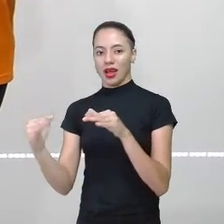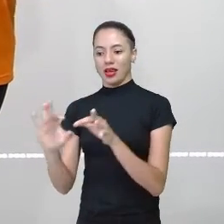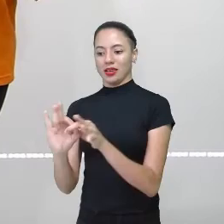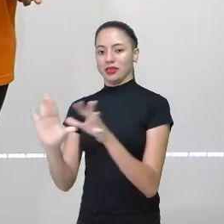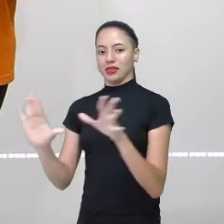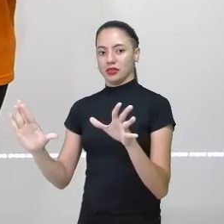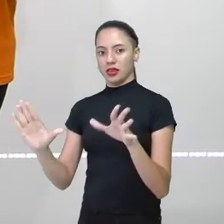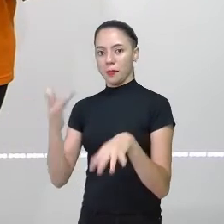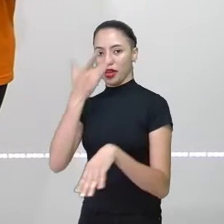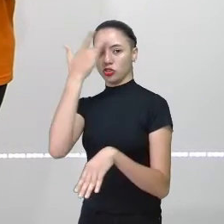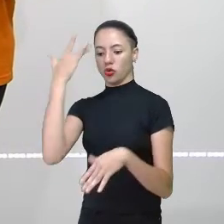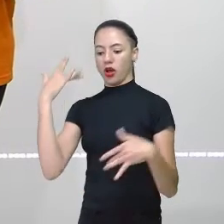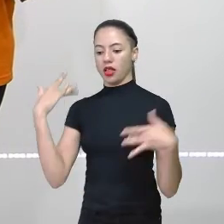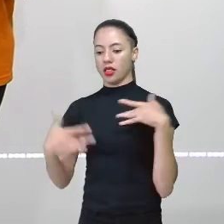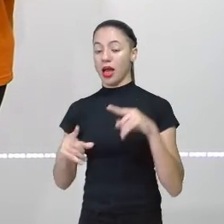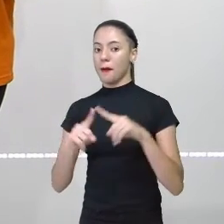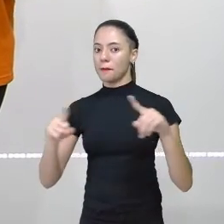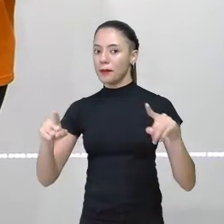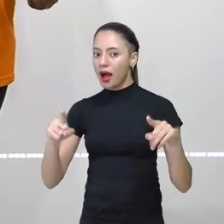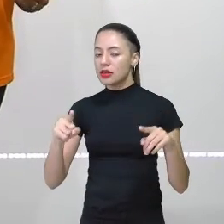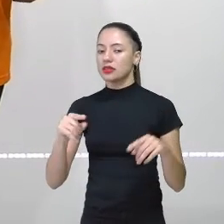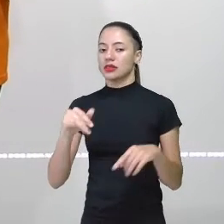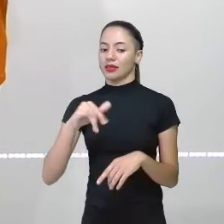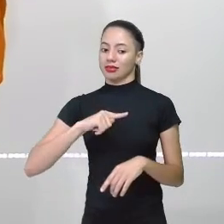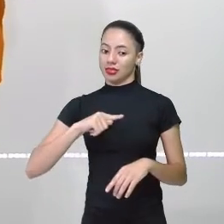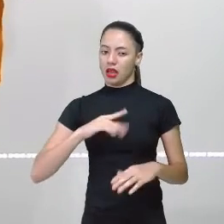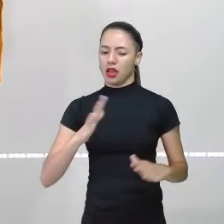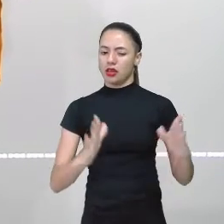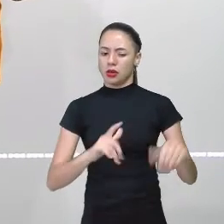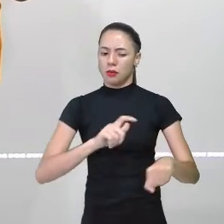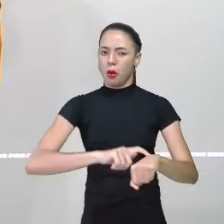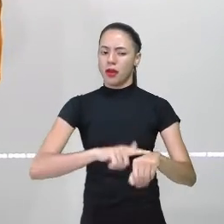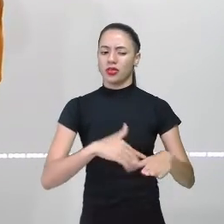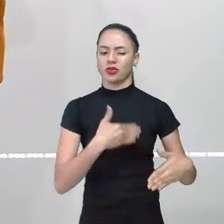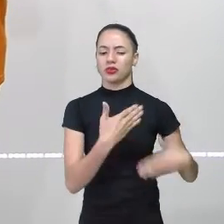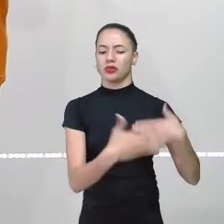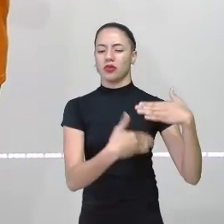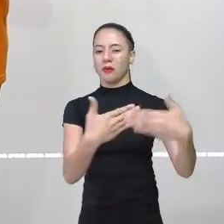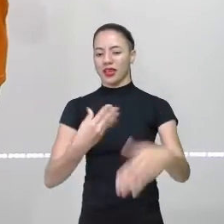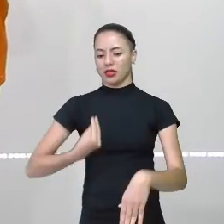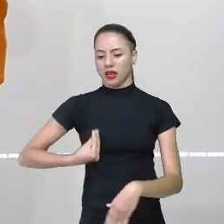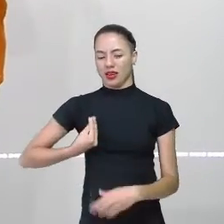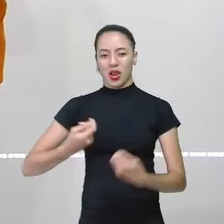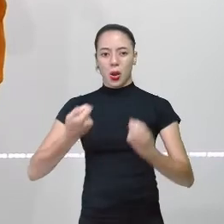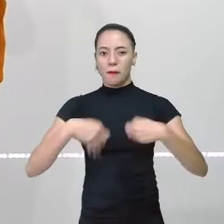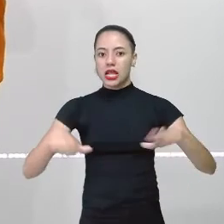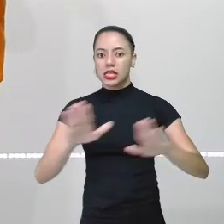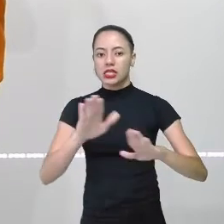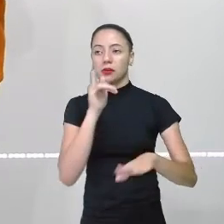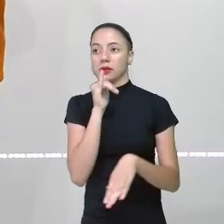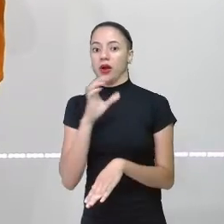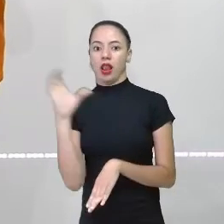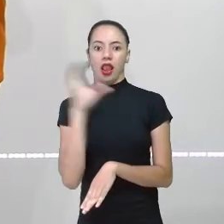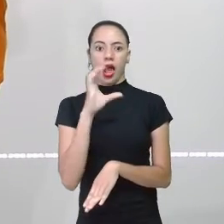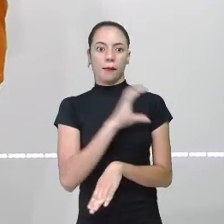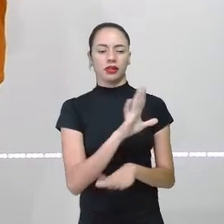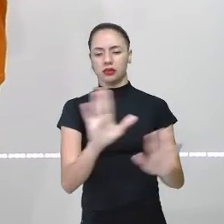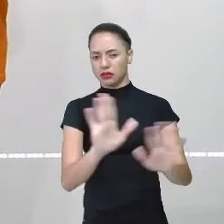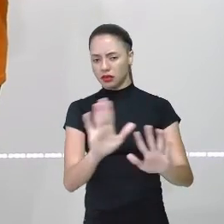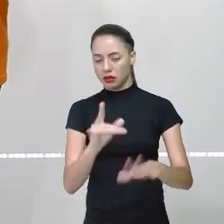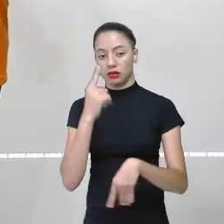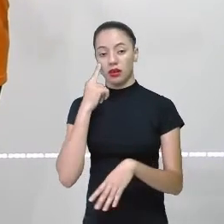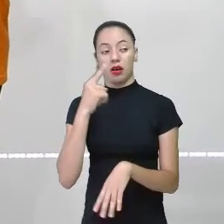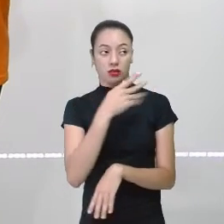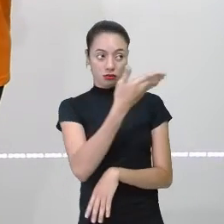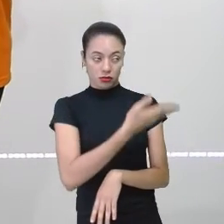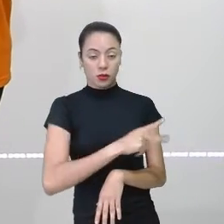é o mais adequado. A gente tem fases de desenvolvimento da vida, então não precisa de pressa para nada. A gente trouxe isso aqui, como o Armando disse,